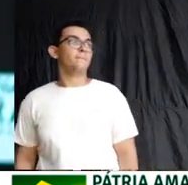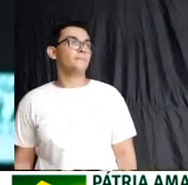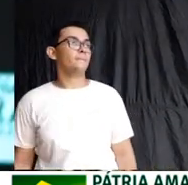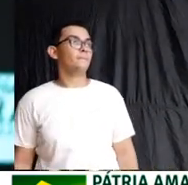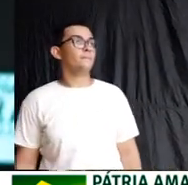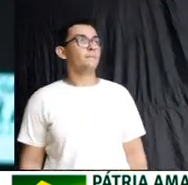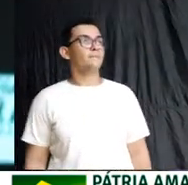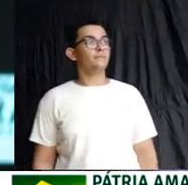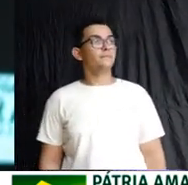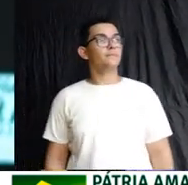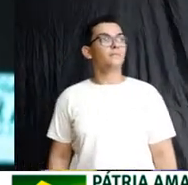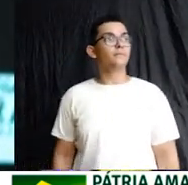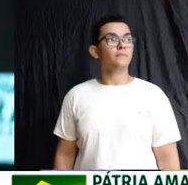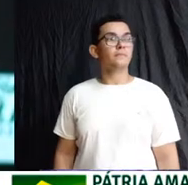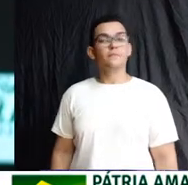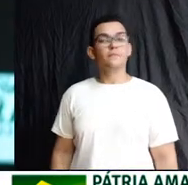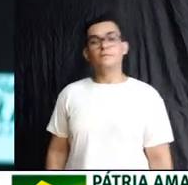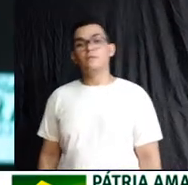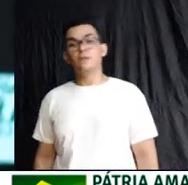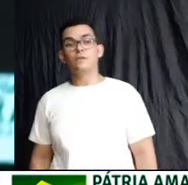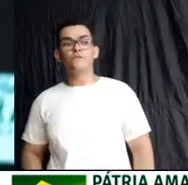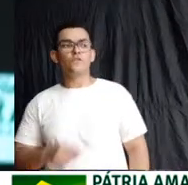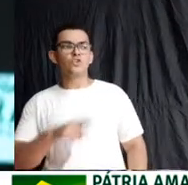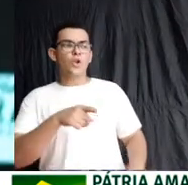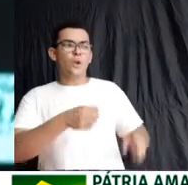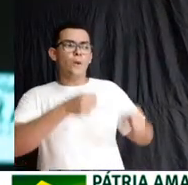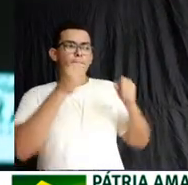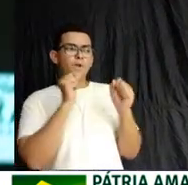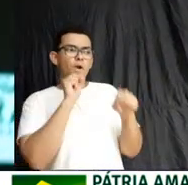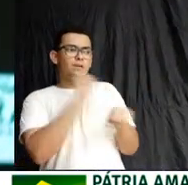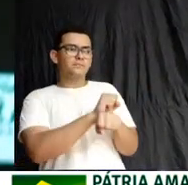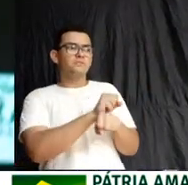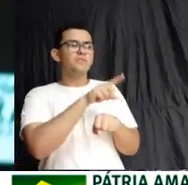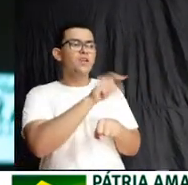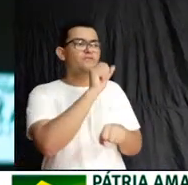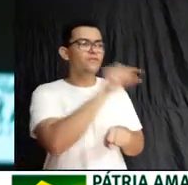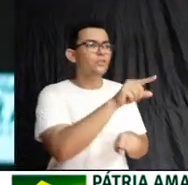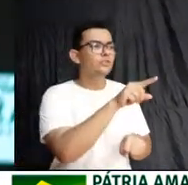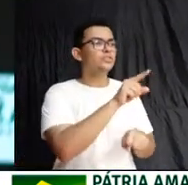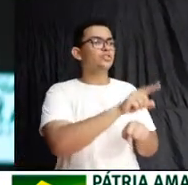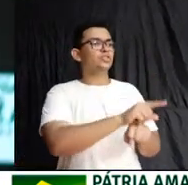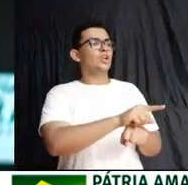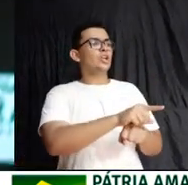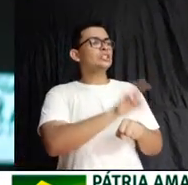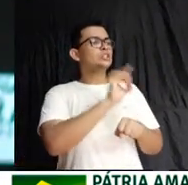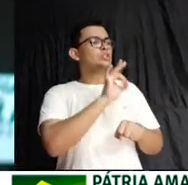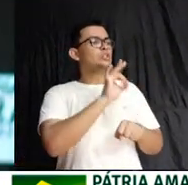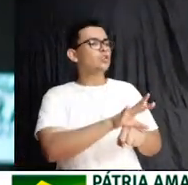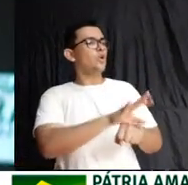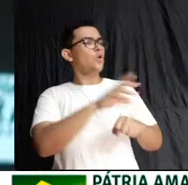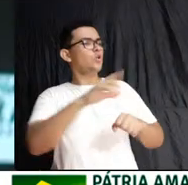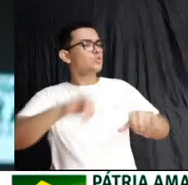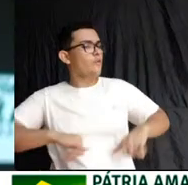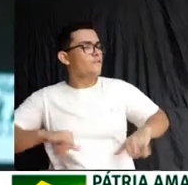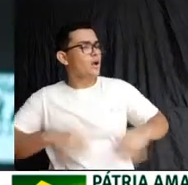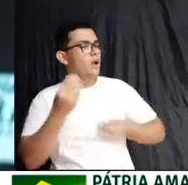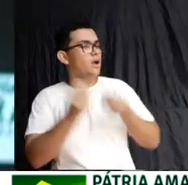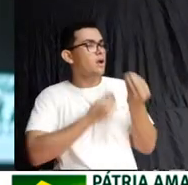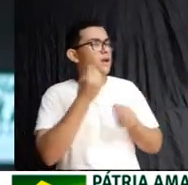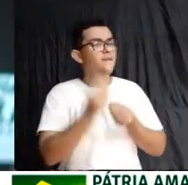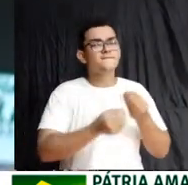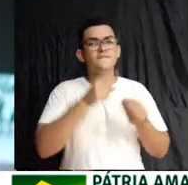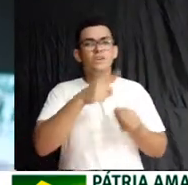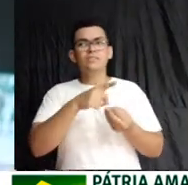E para de se enganar. Para de se machucar. Tá